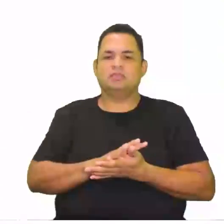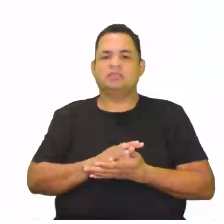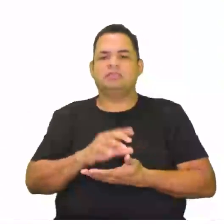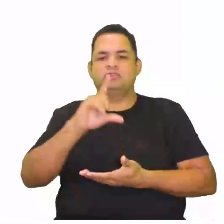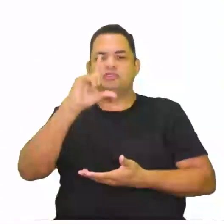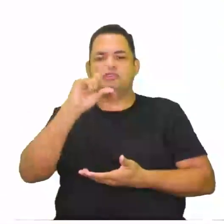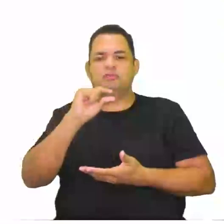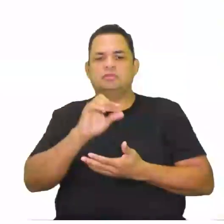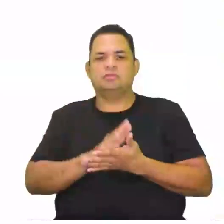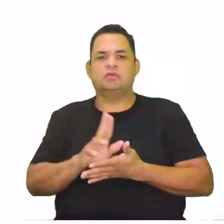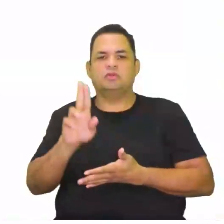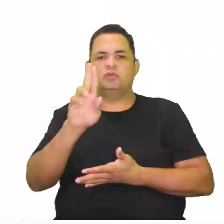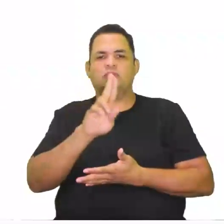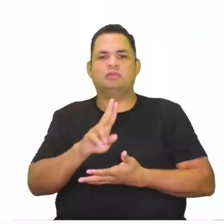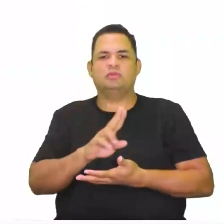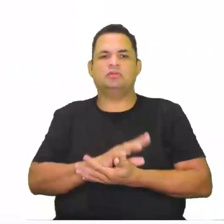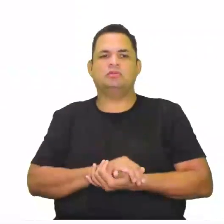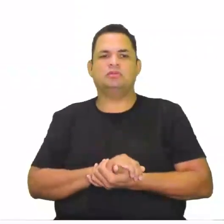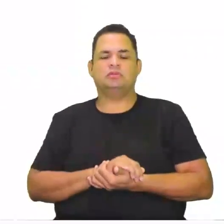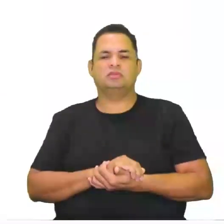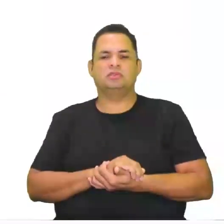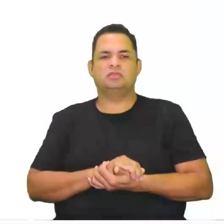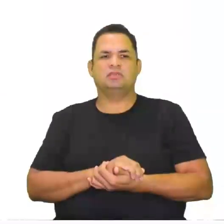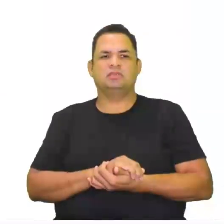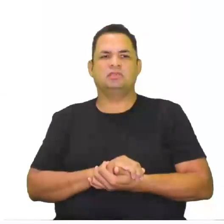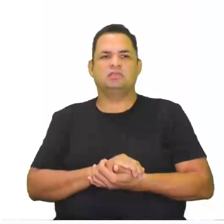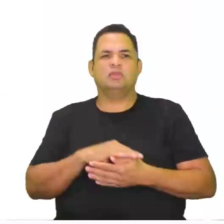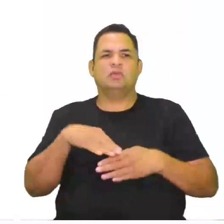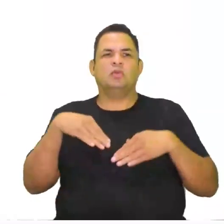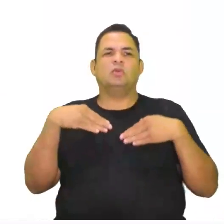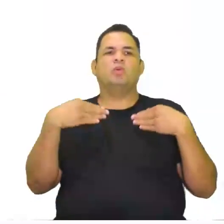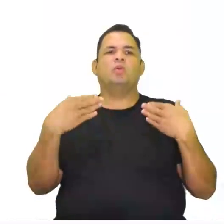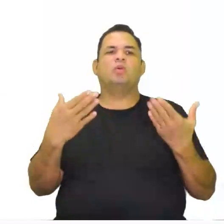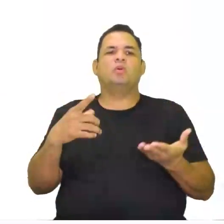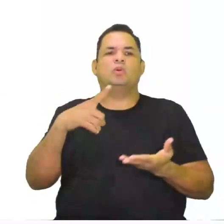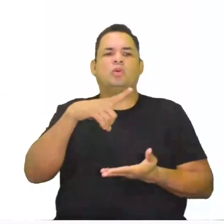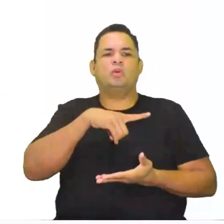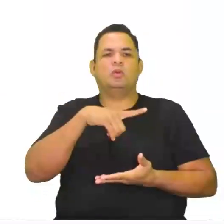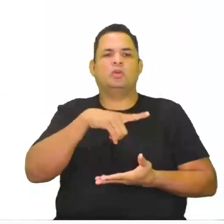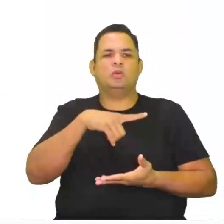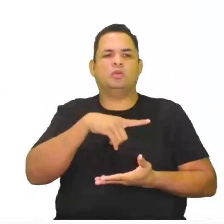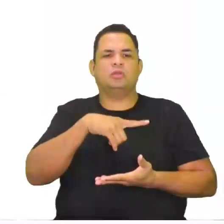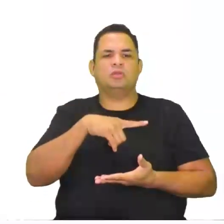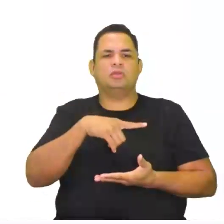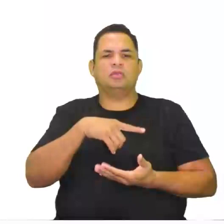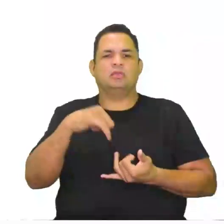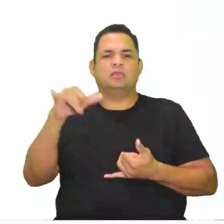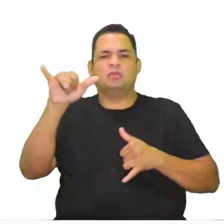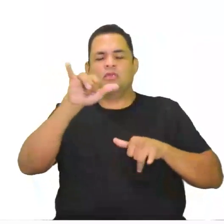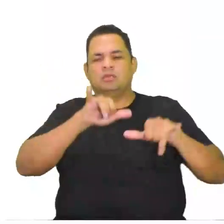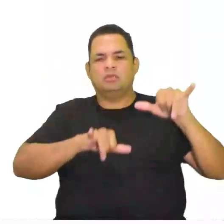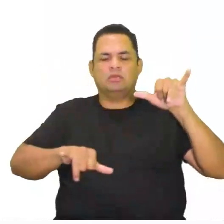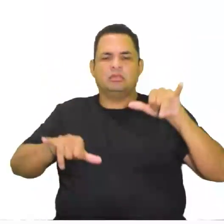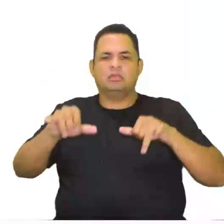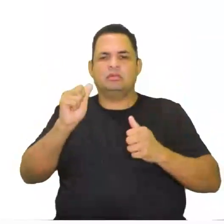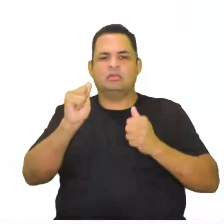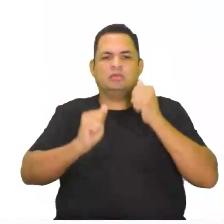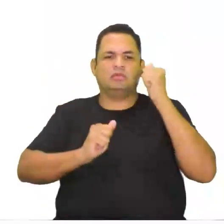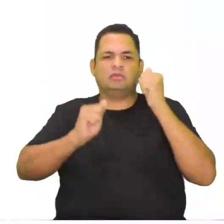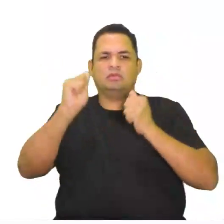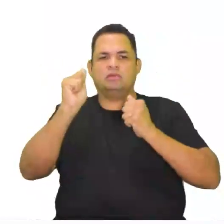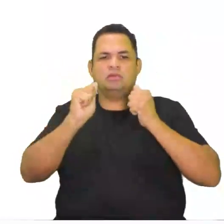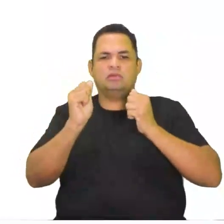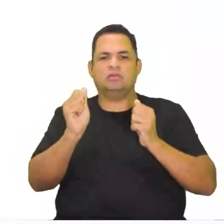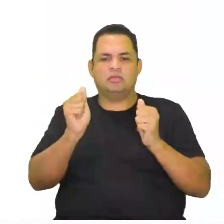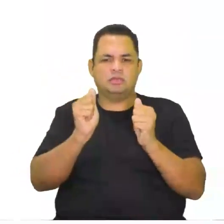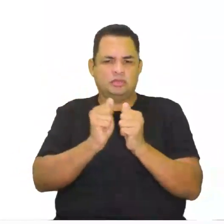uso dessas substâncias. E aí, quando a gente tem uma química industrial